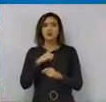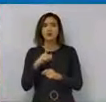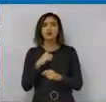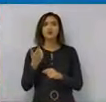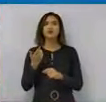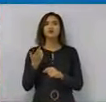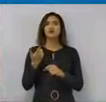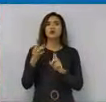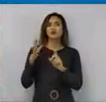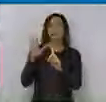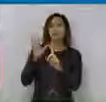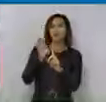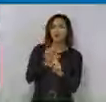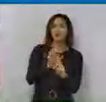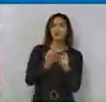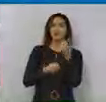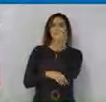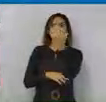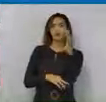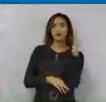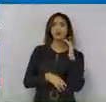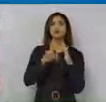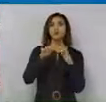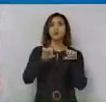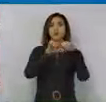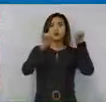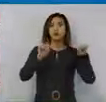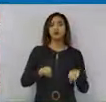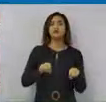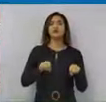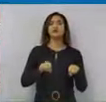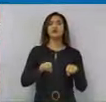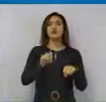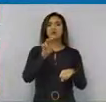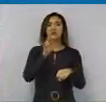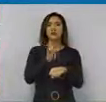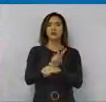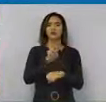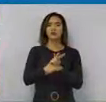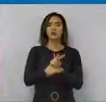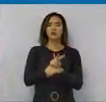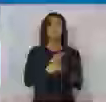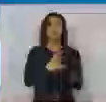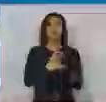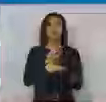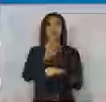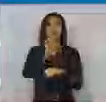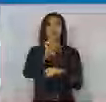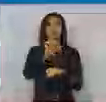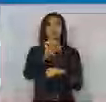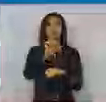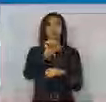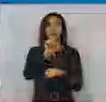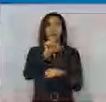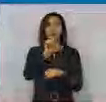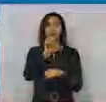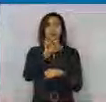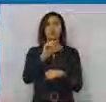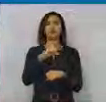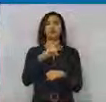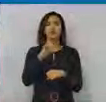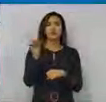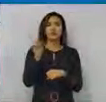sobre a vegetação local foi o sistema de tratamento de esgoto do Tinga, onde haverá uma pequena supressão de